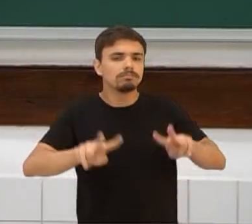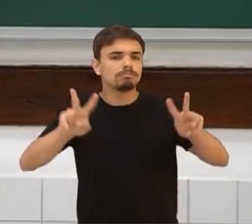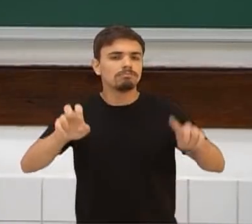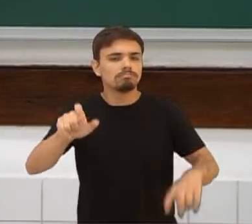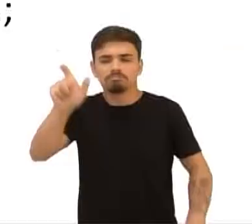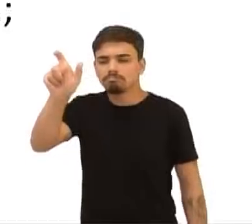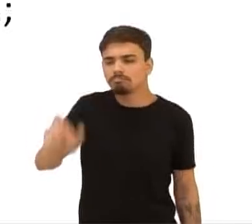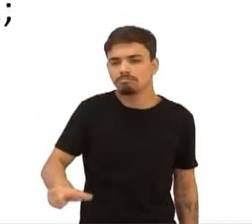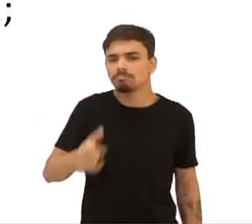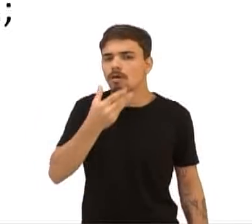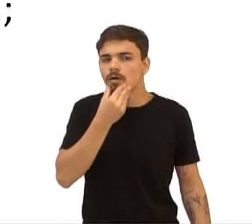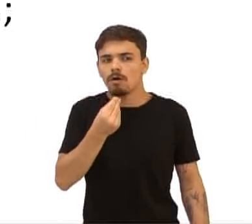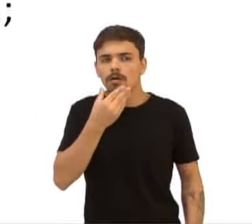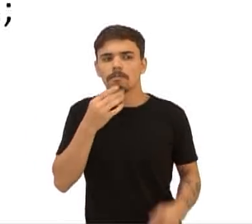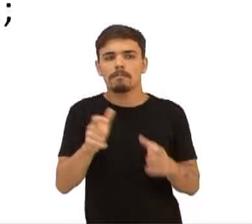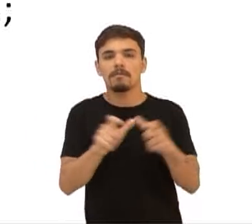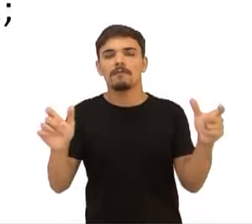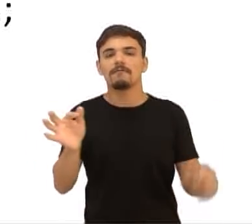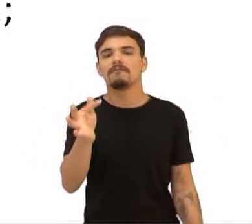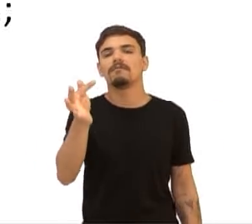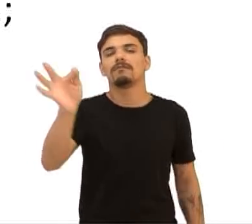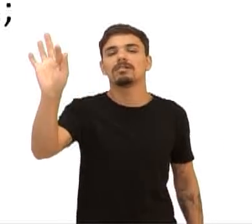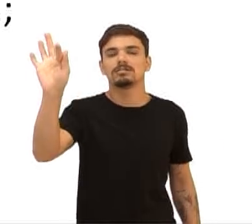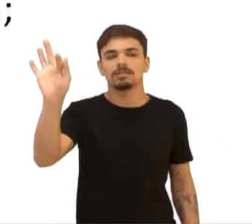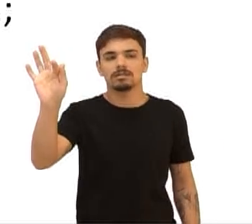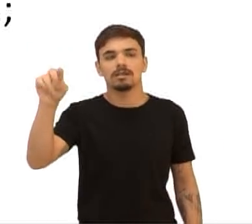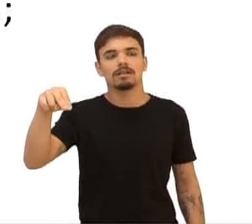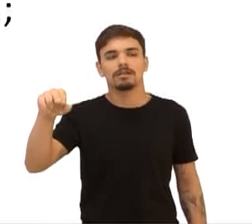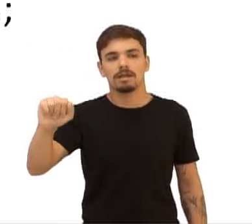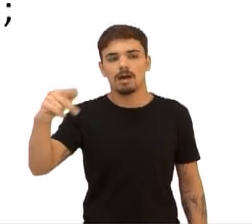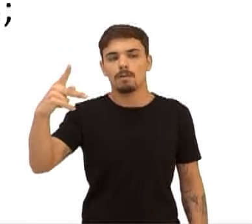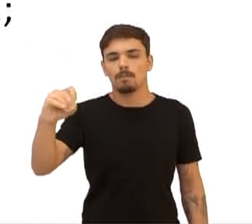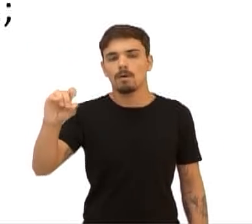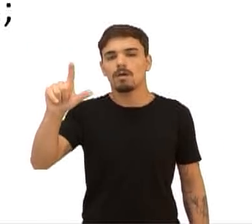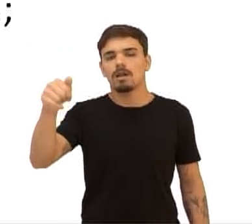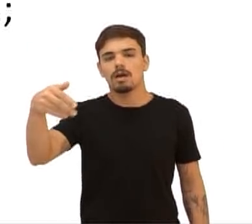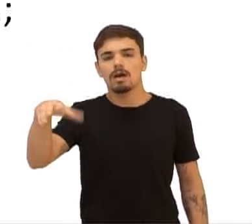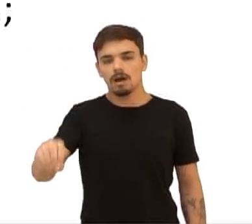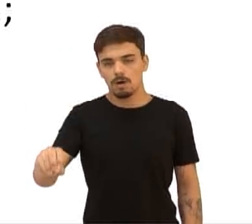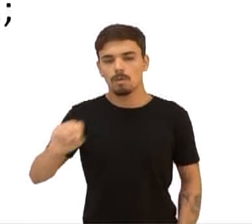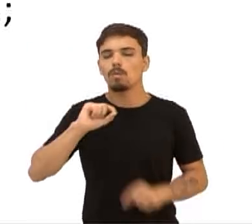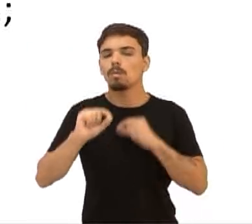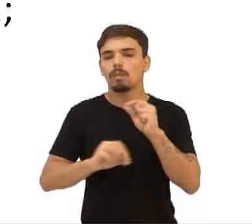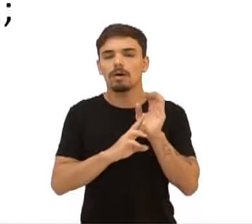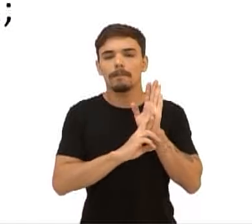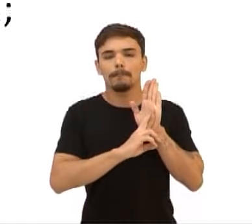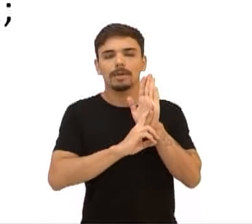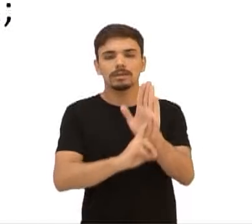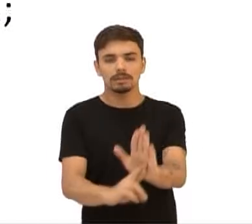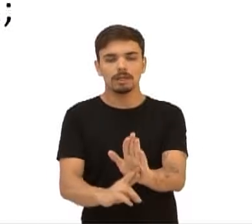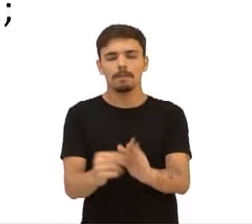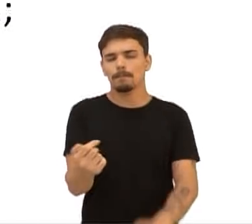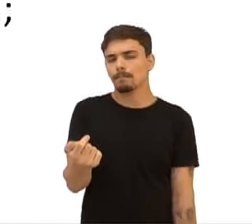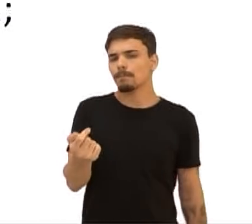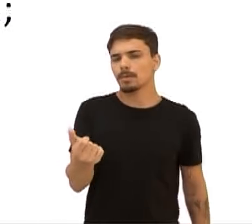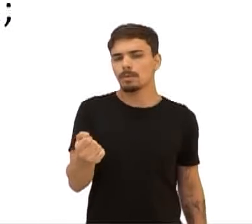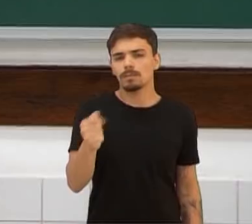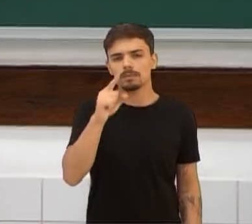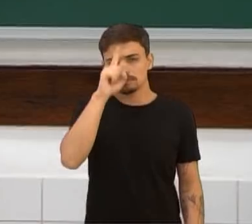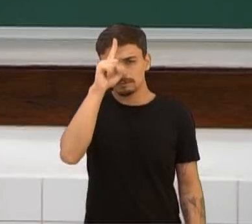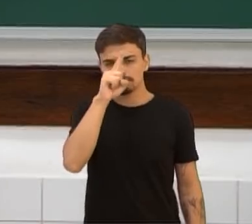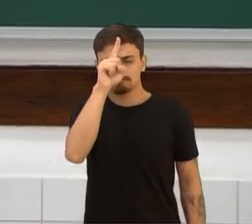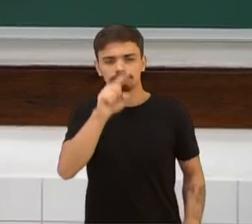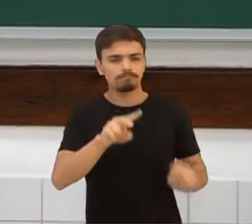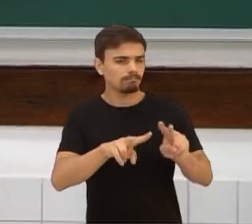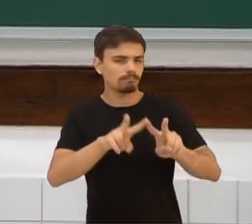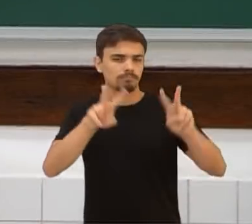grande imperador francês, Napoleão Bonaparte, para representar um pouco então dessa ideia, desses